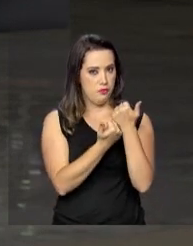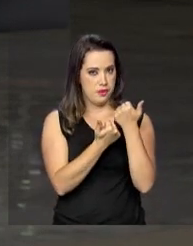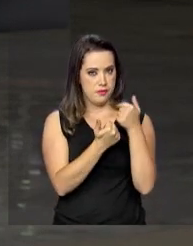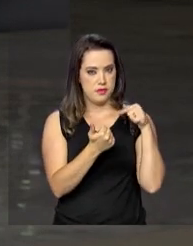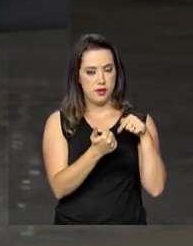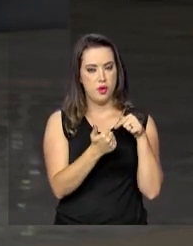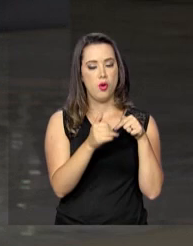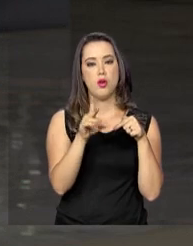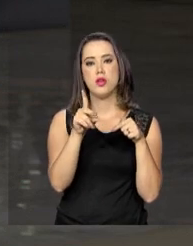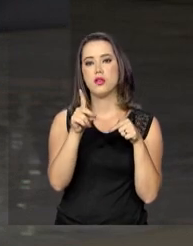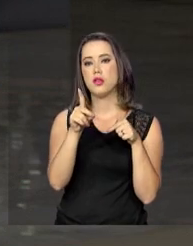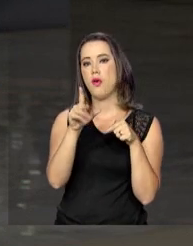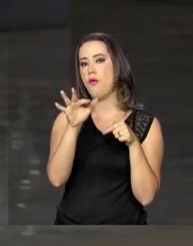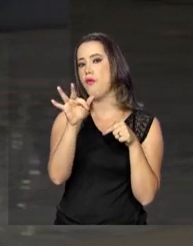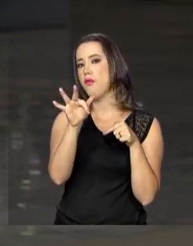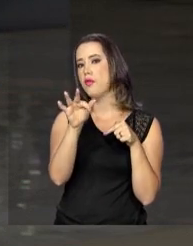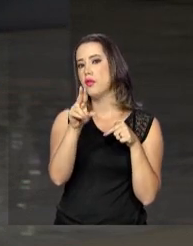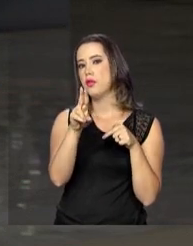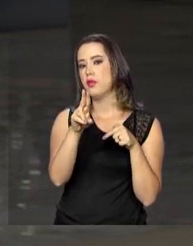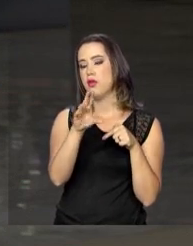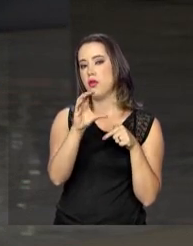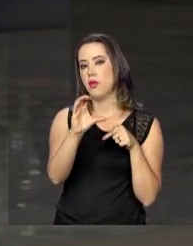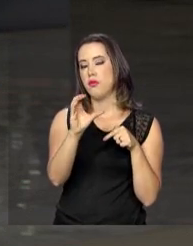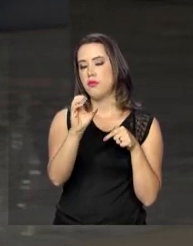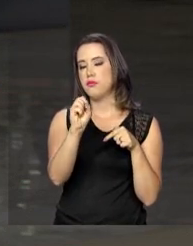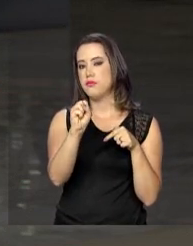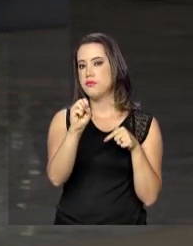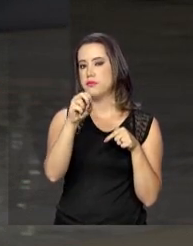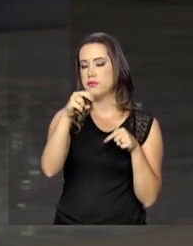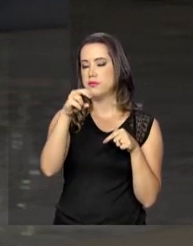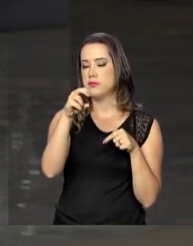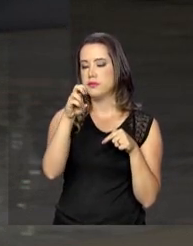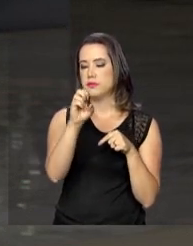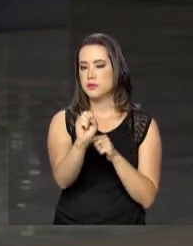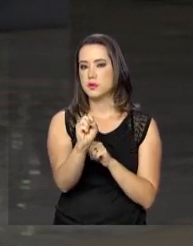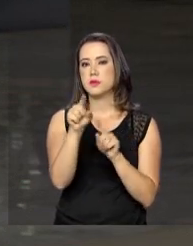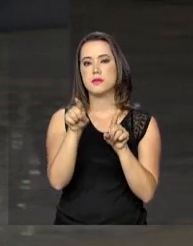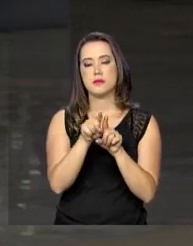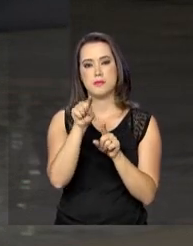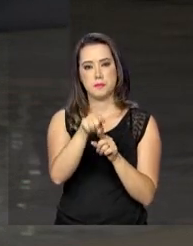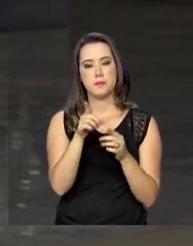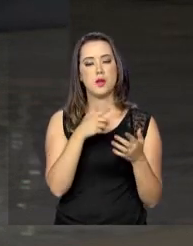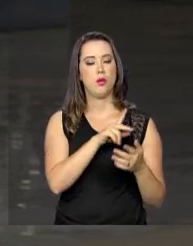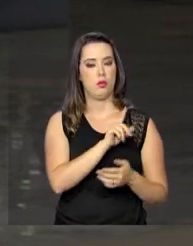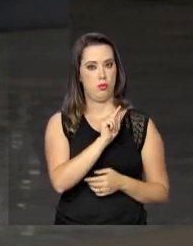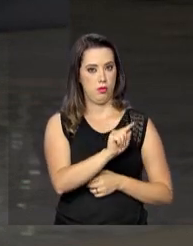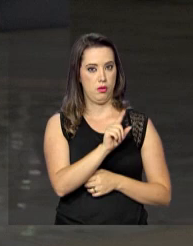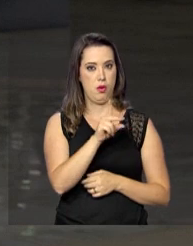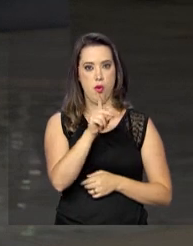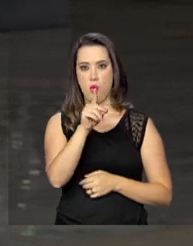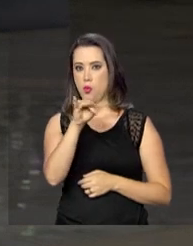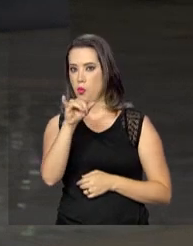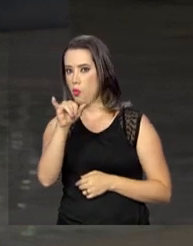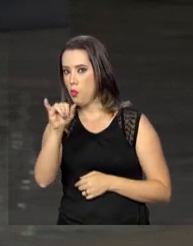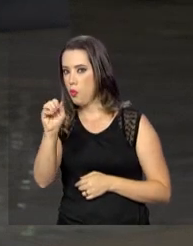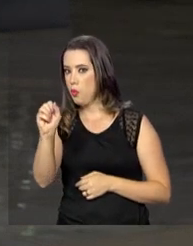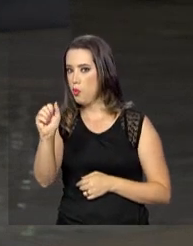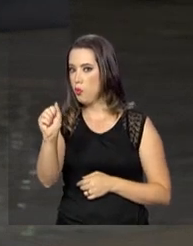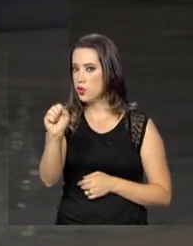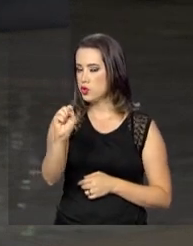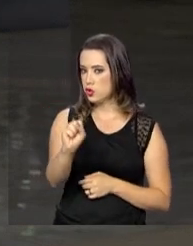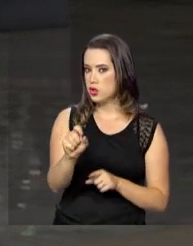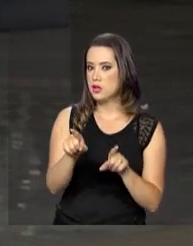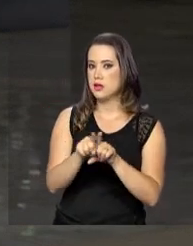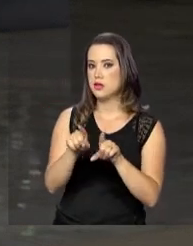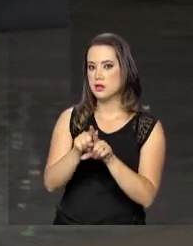acumula também a presidência do conselho nacional de justiça o cnj lembrando que os dois tanto dias